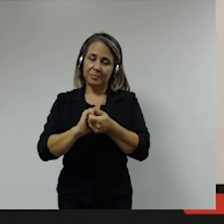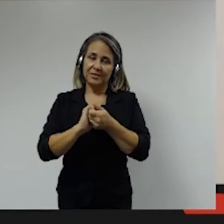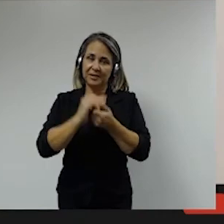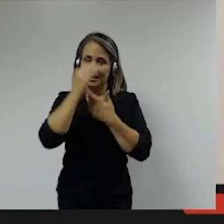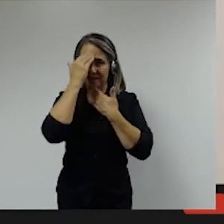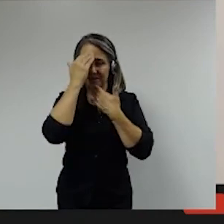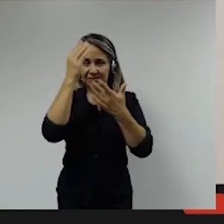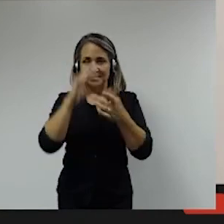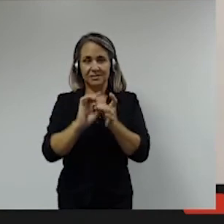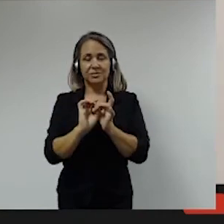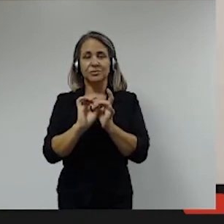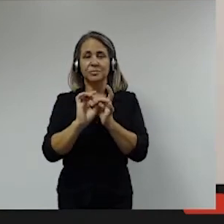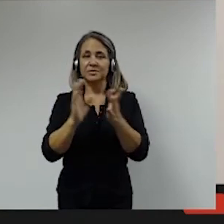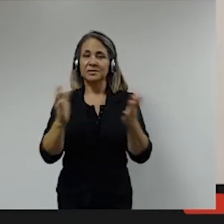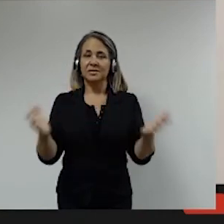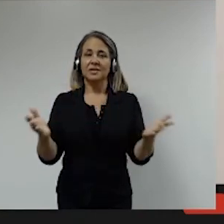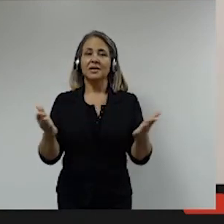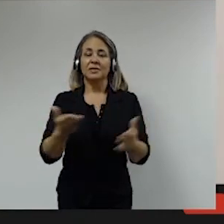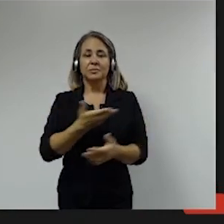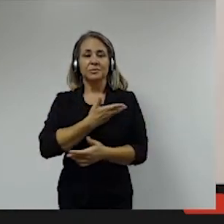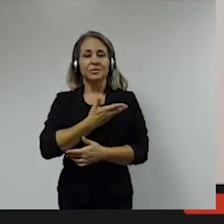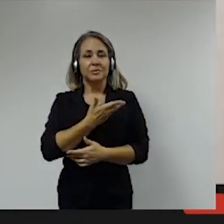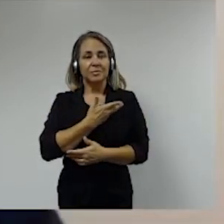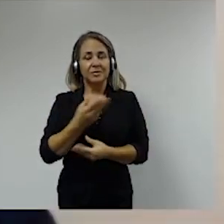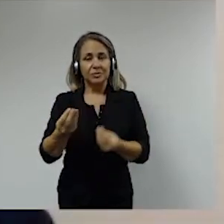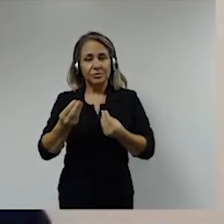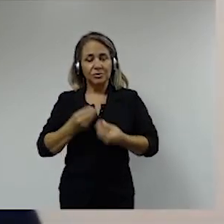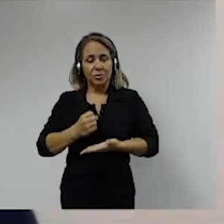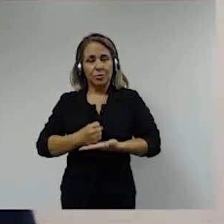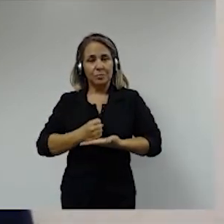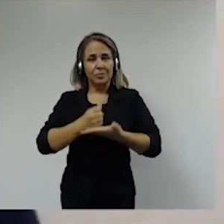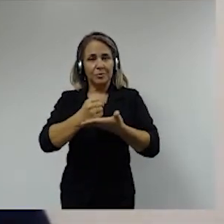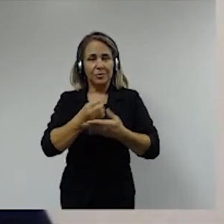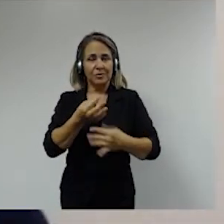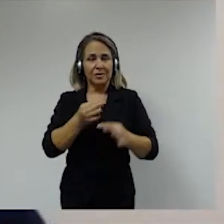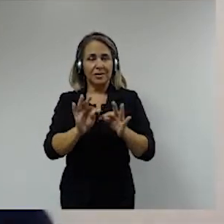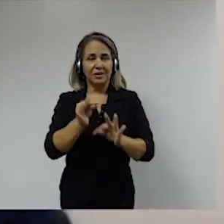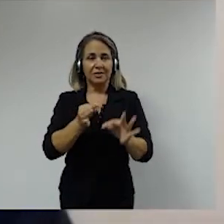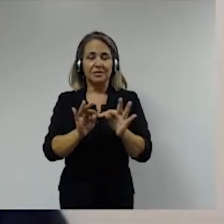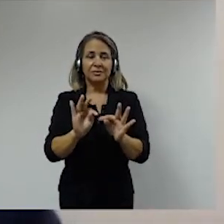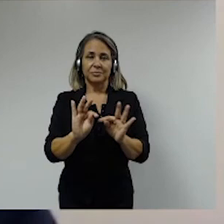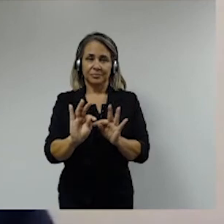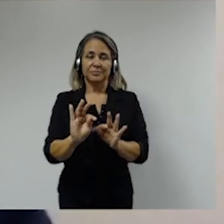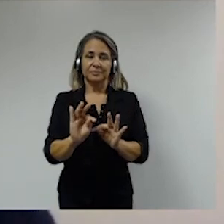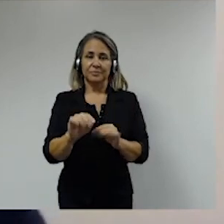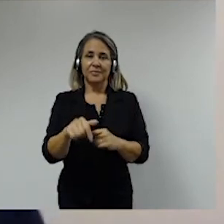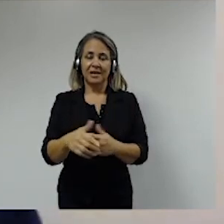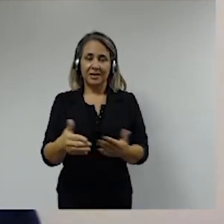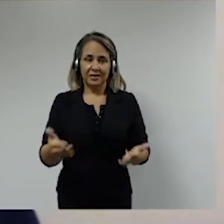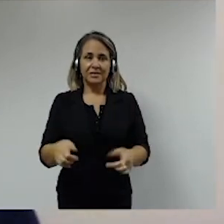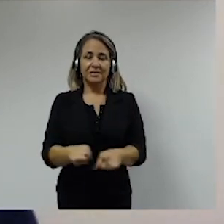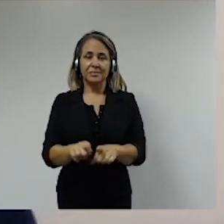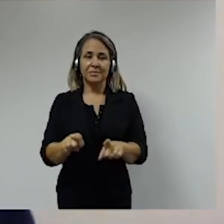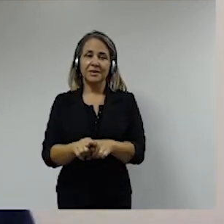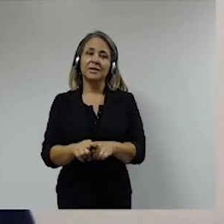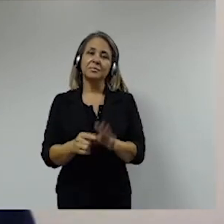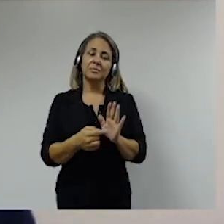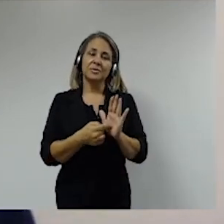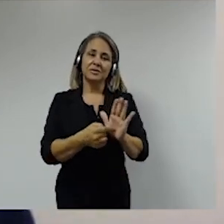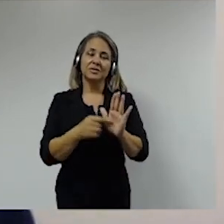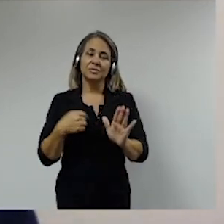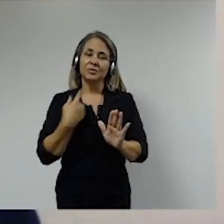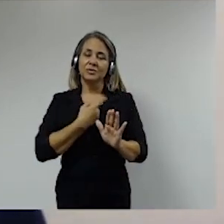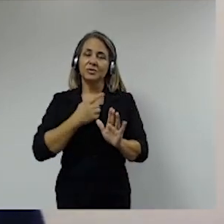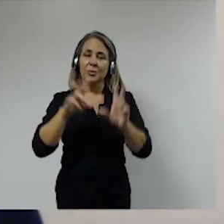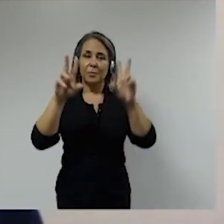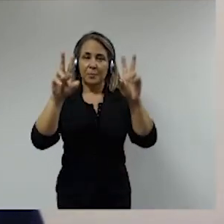a disposição dos amigos que nos dão o suporte técnico, né, aqui com relação a esse nosso